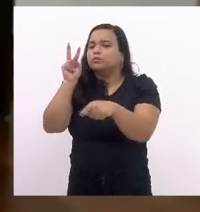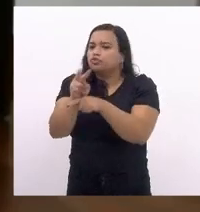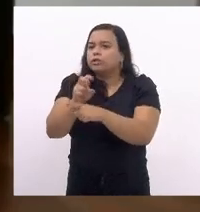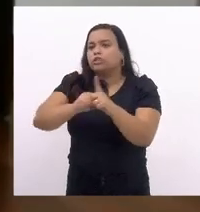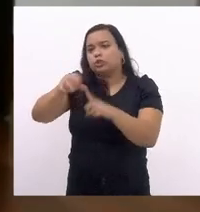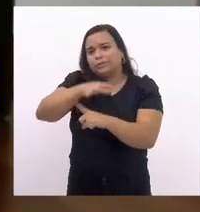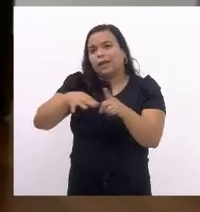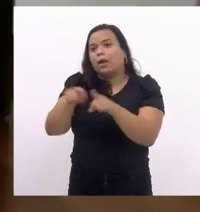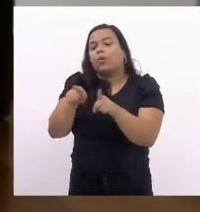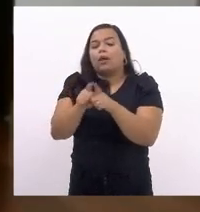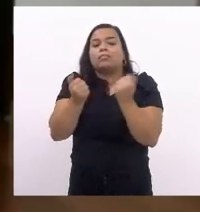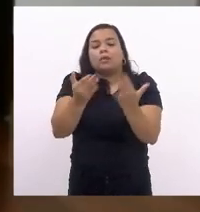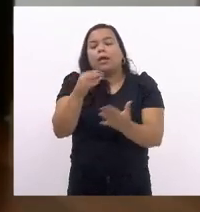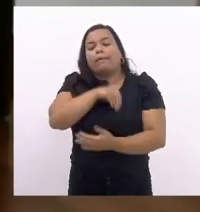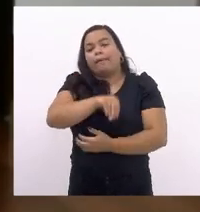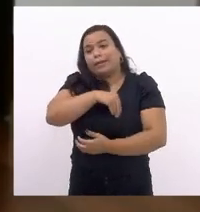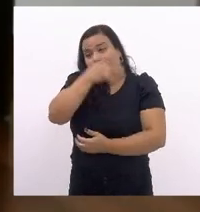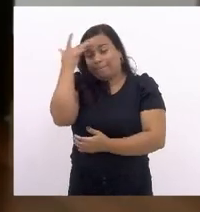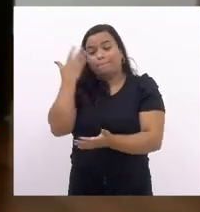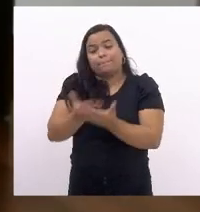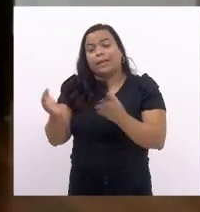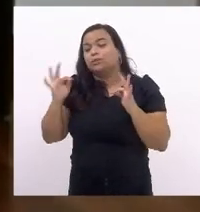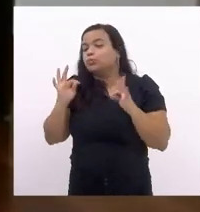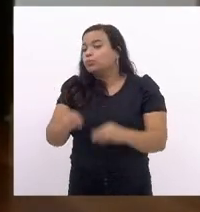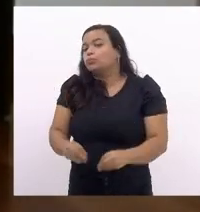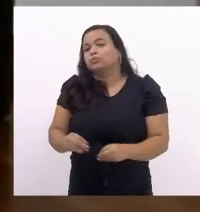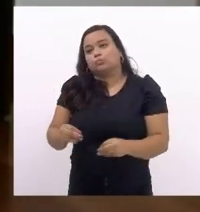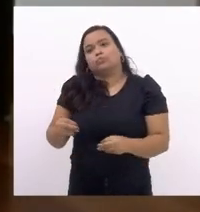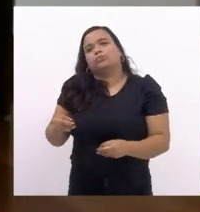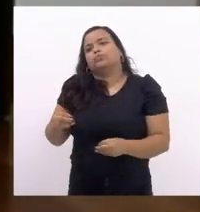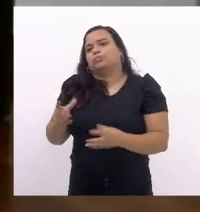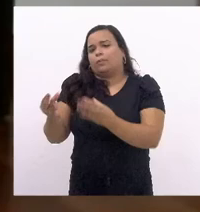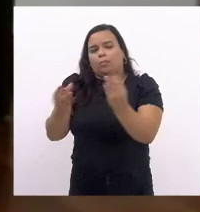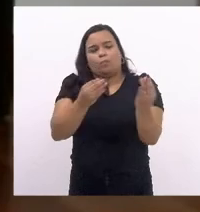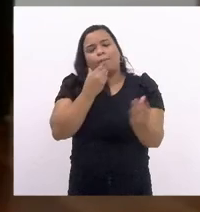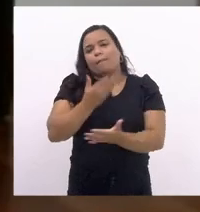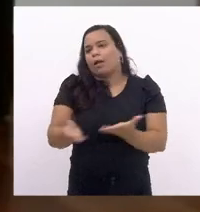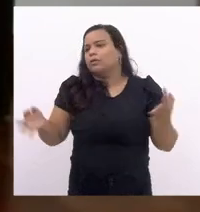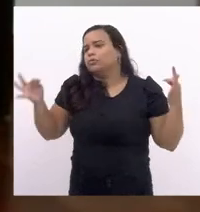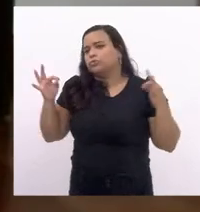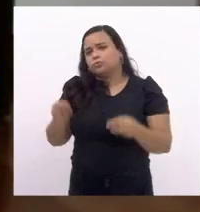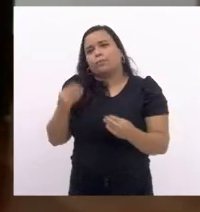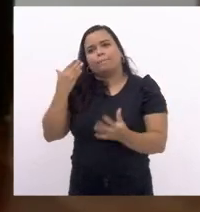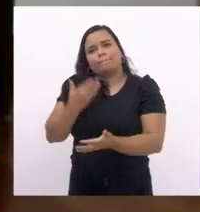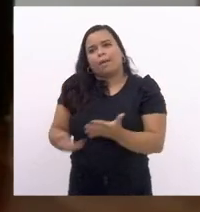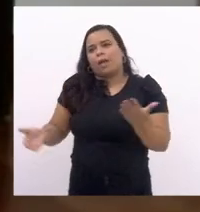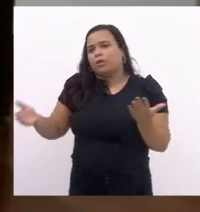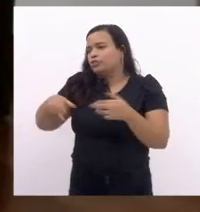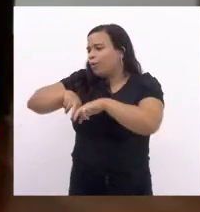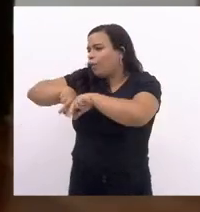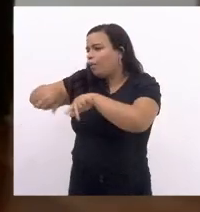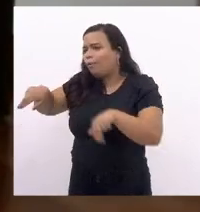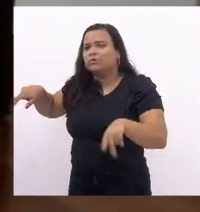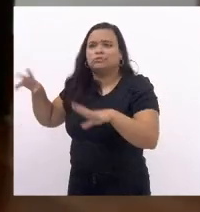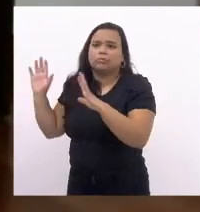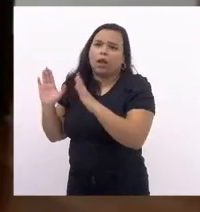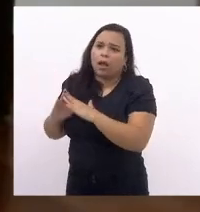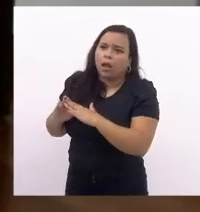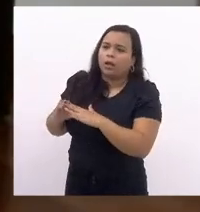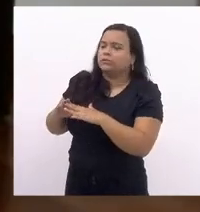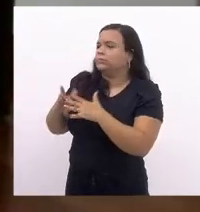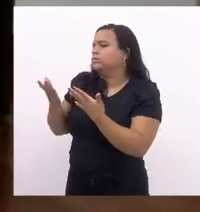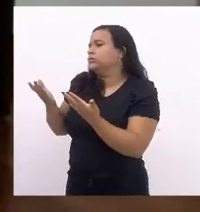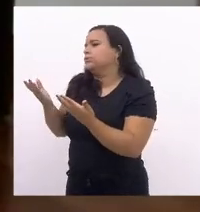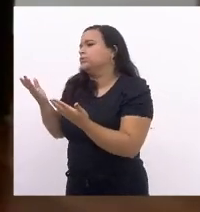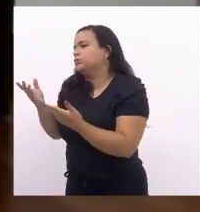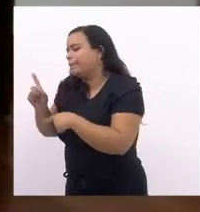para aqueles trabalhadores que muitas vezes, no decorrer da chuva, perdem não só os seus itens, mas perdem também a capacidade